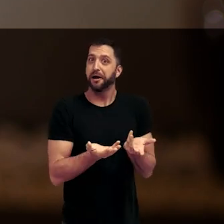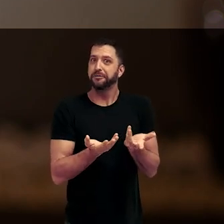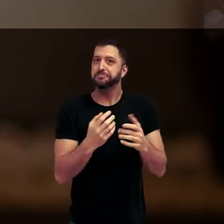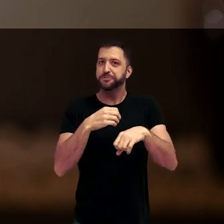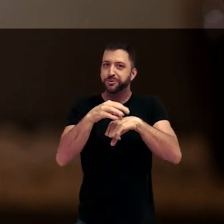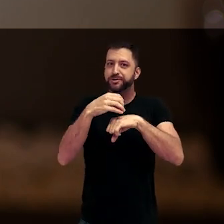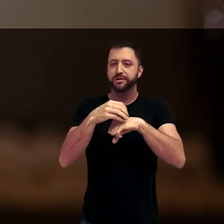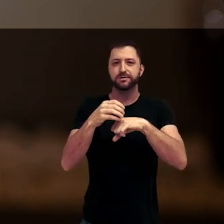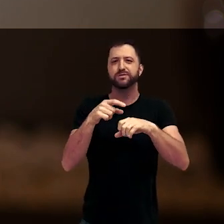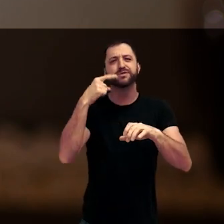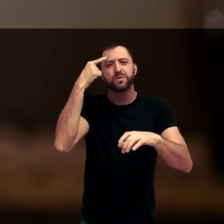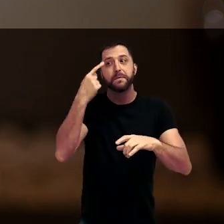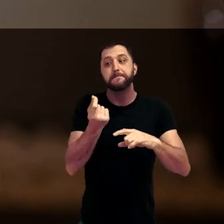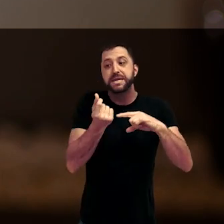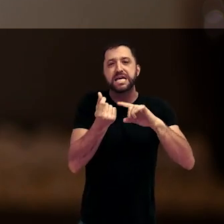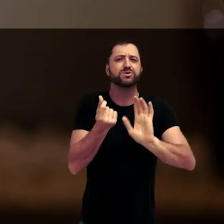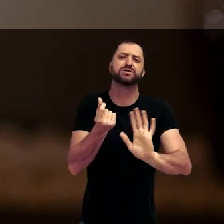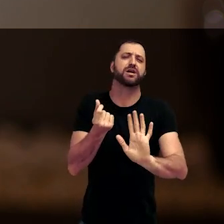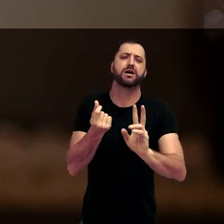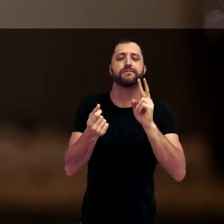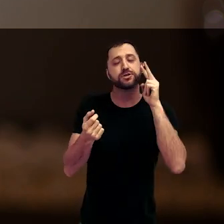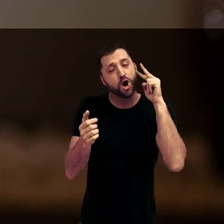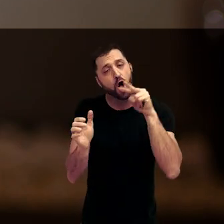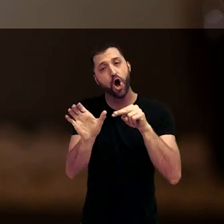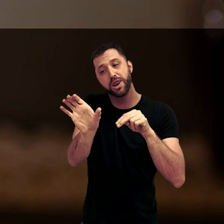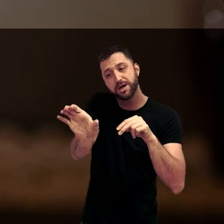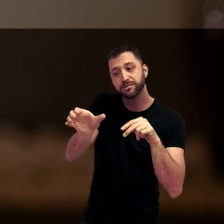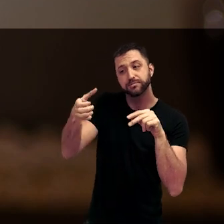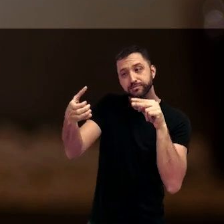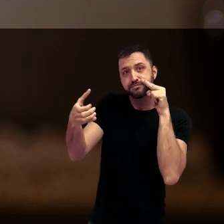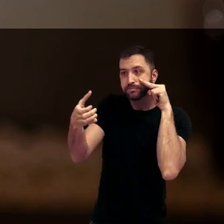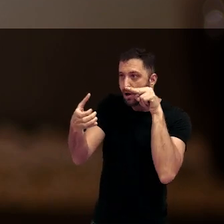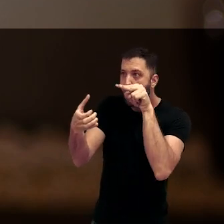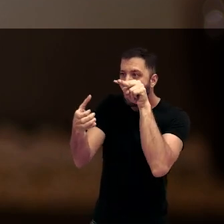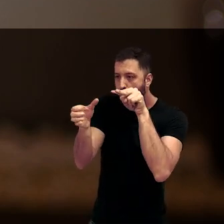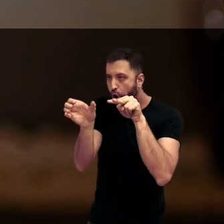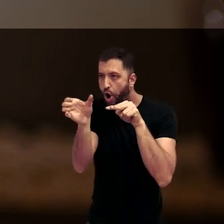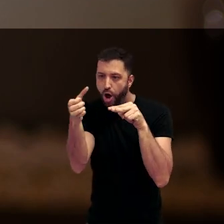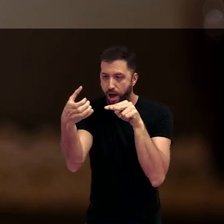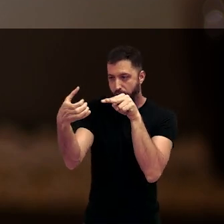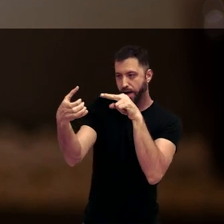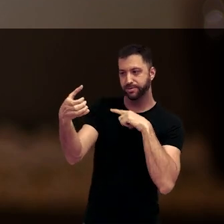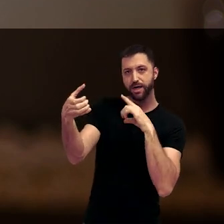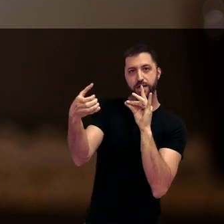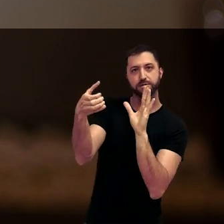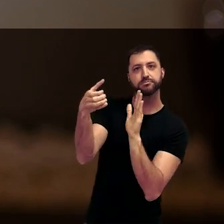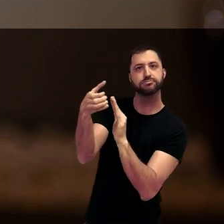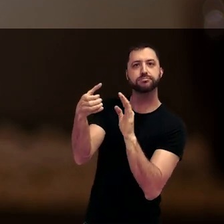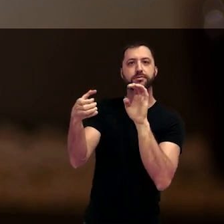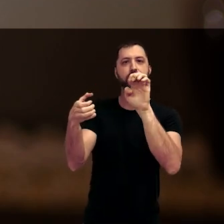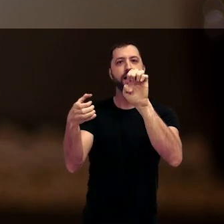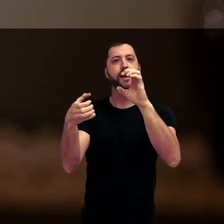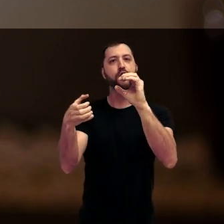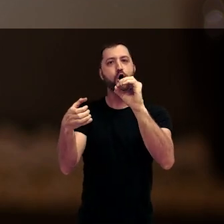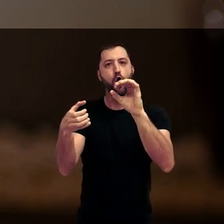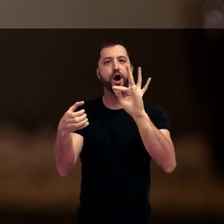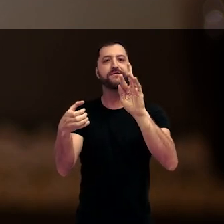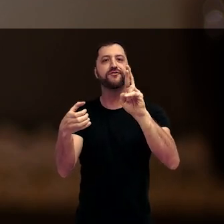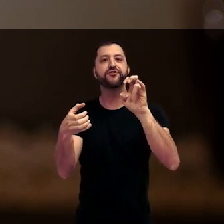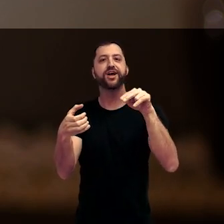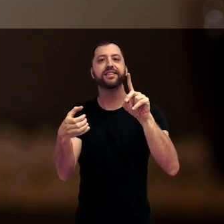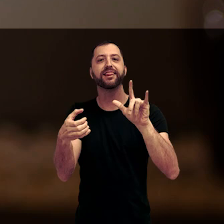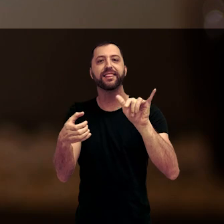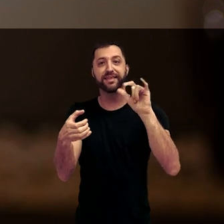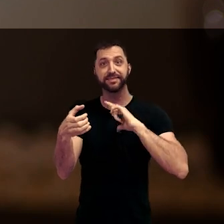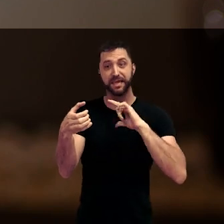lá pegando, olhando, faça a escolha não somente pelo preço. Dê uma olhadinha no rótulo, veja como ele foi feito, se ele tem algum selo,